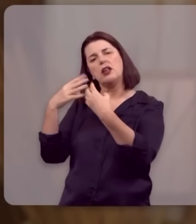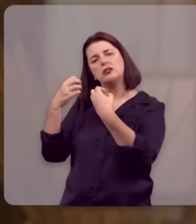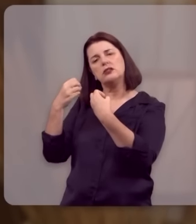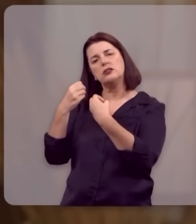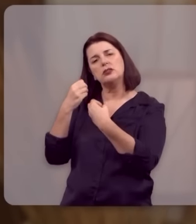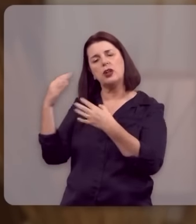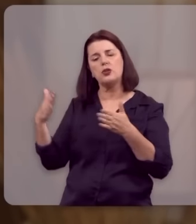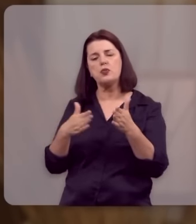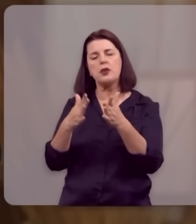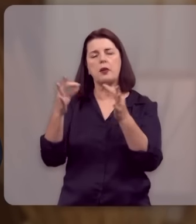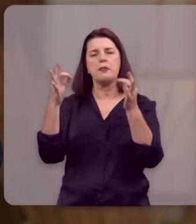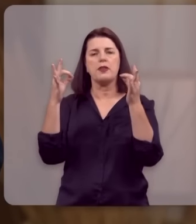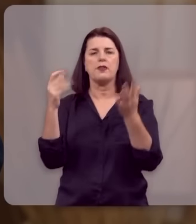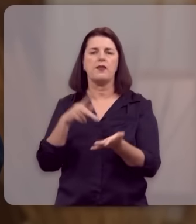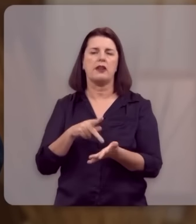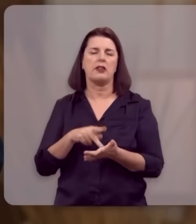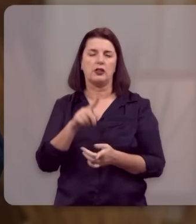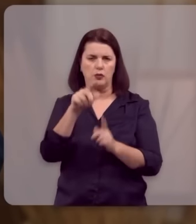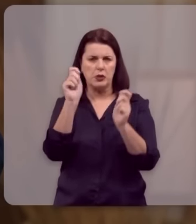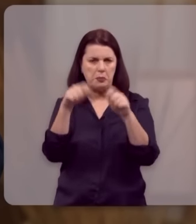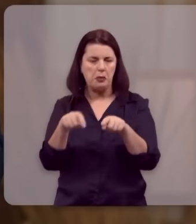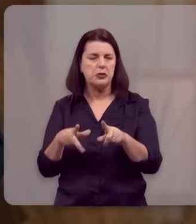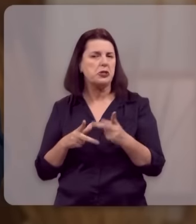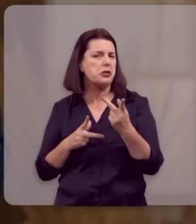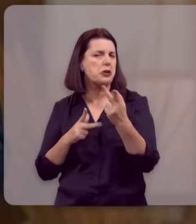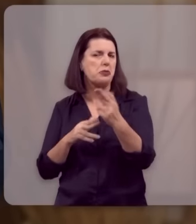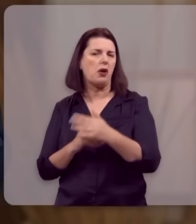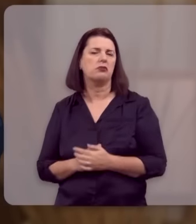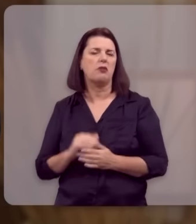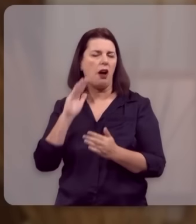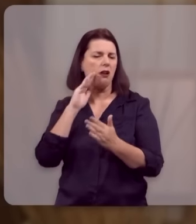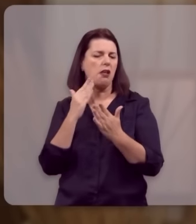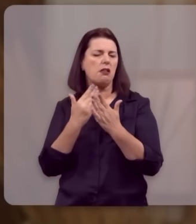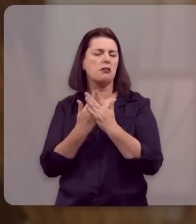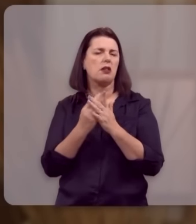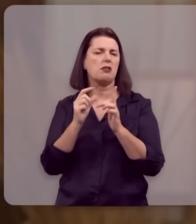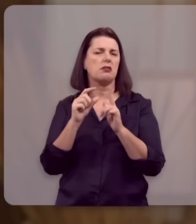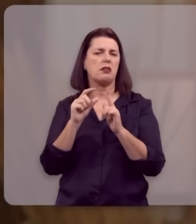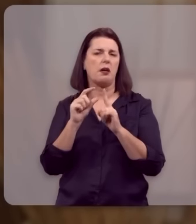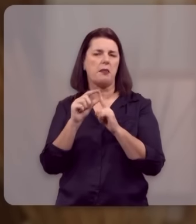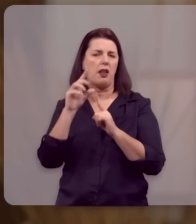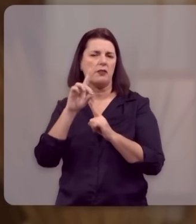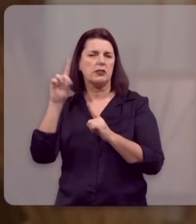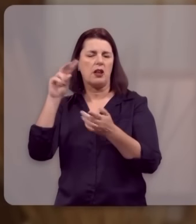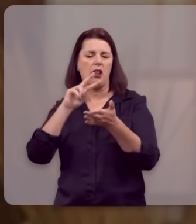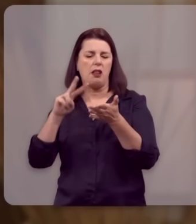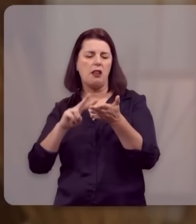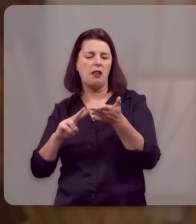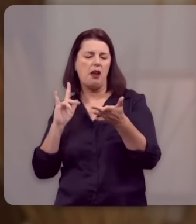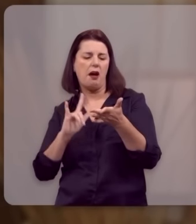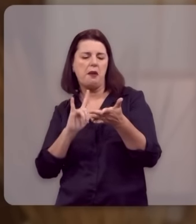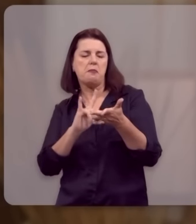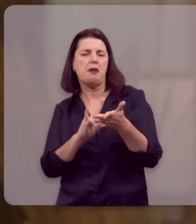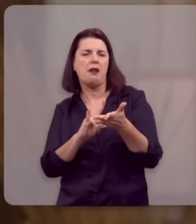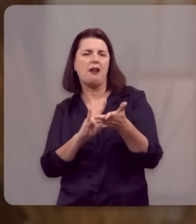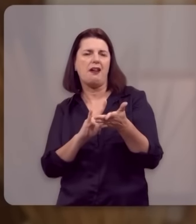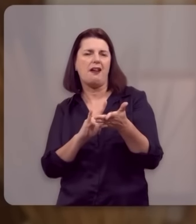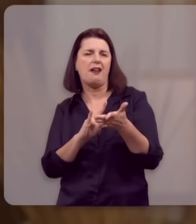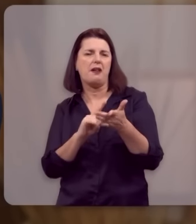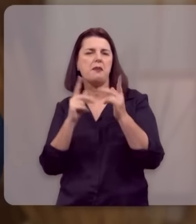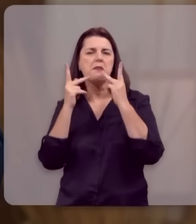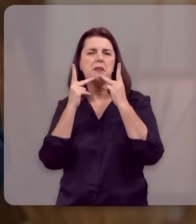instruído no caminho da verdade. Você pode fazer o mesmo. Crer na Bíblia, amar a Bíblia, ler a Bíblia, viver